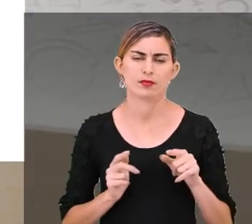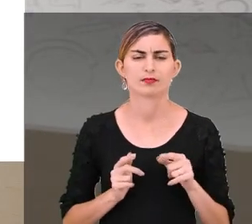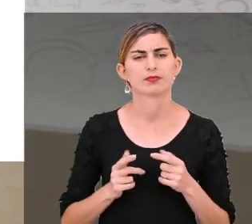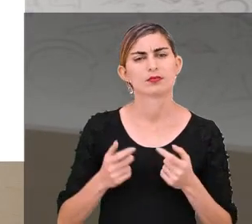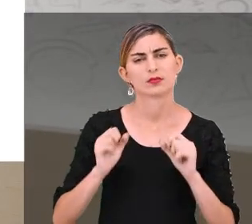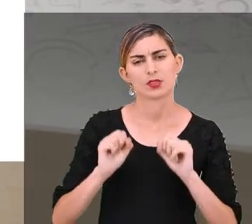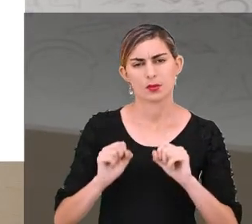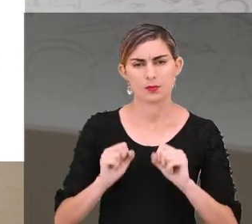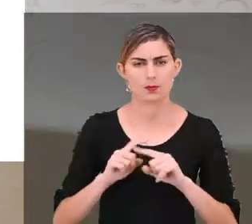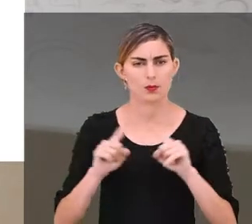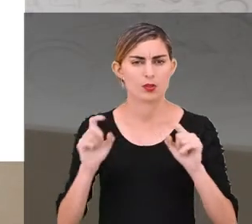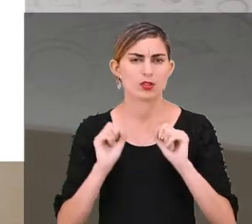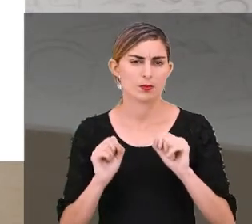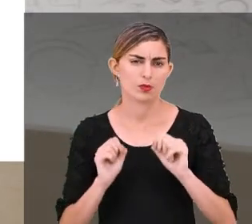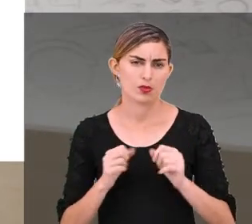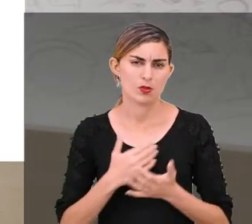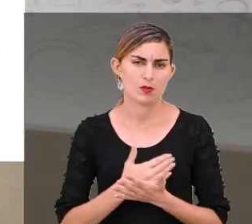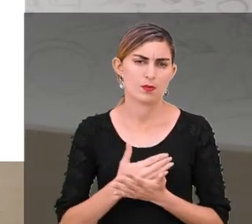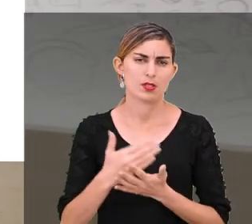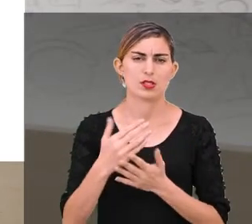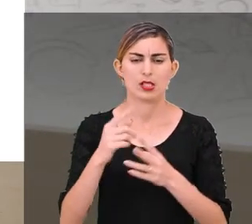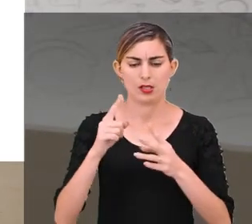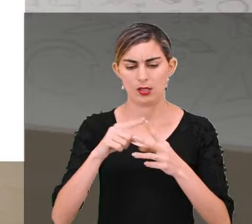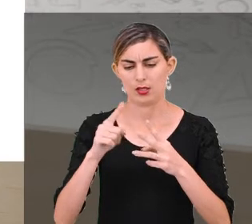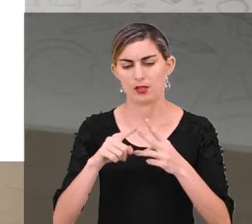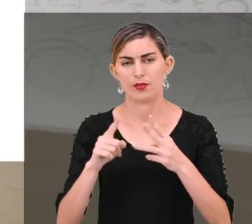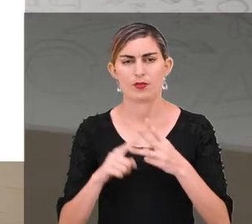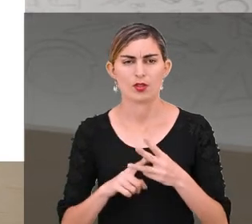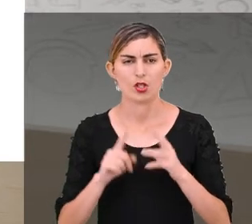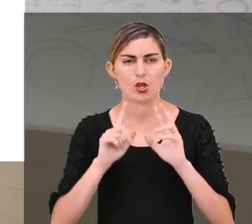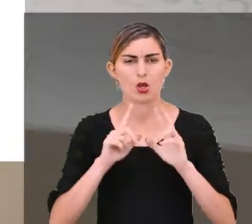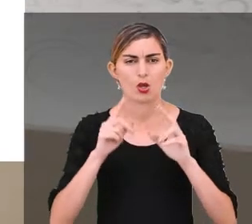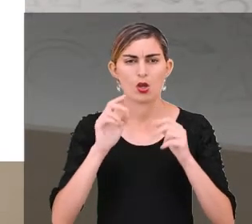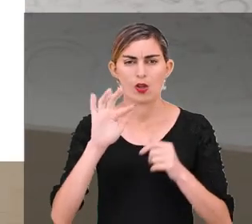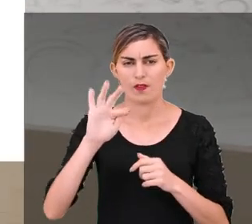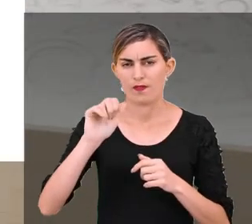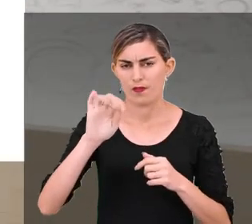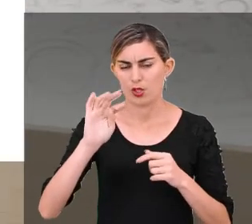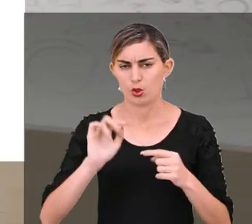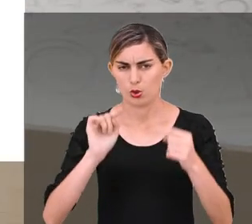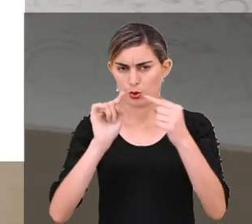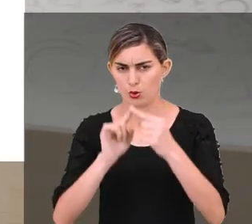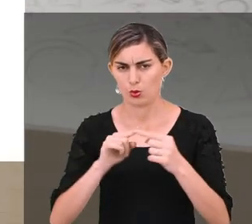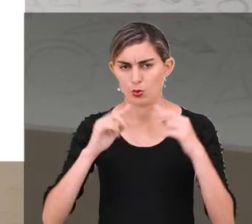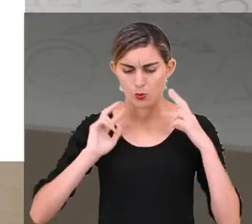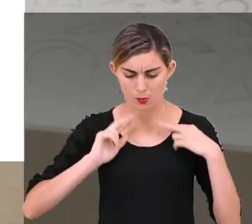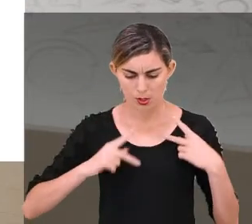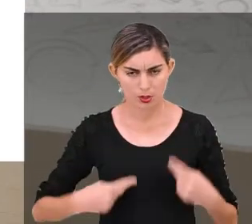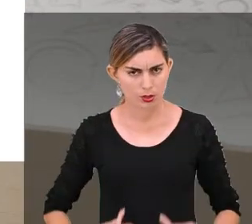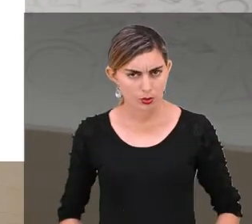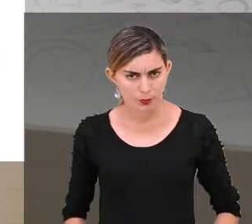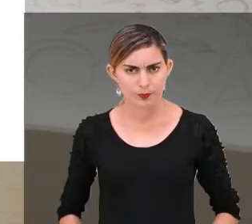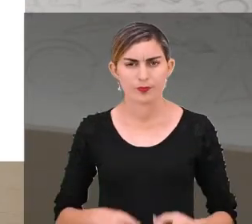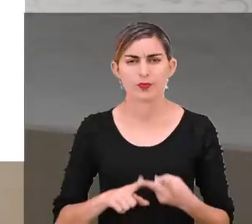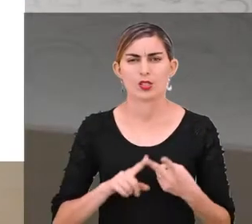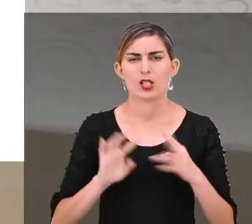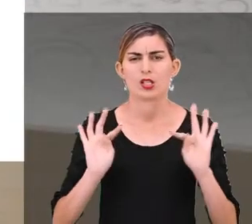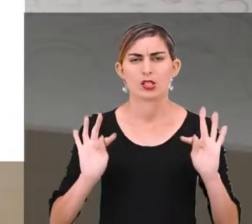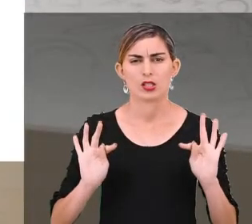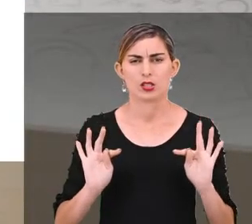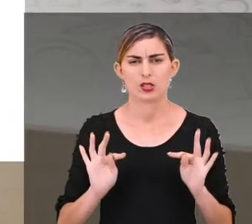várias, mas podemos condensar ela em 3 etapas. Uma relacionada ao fator